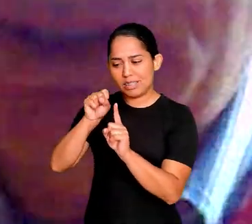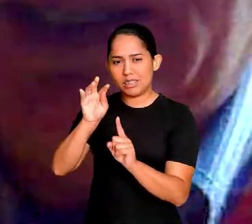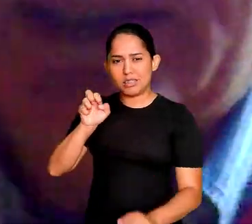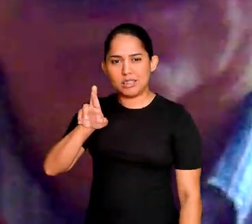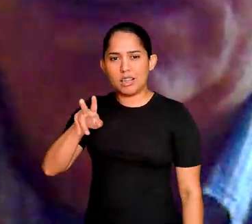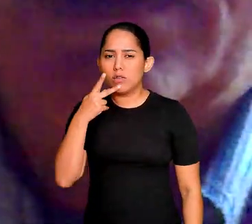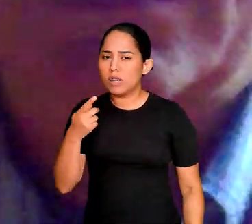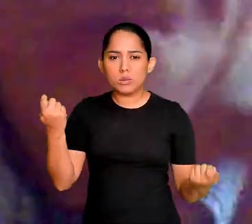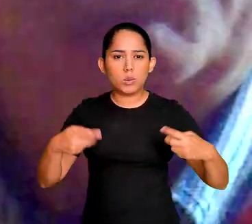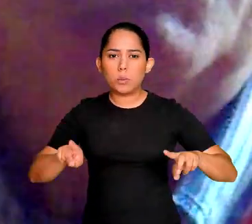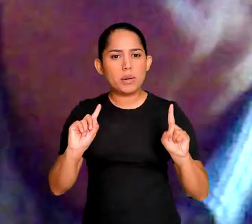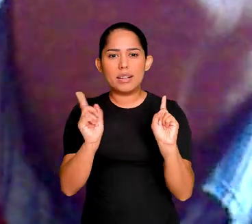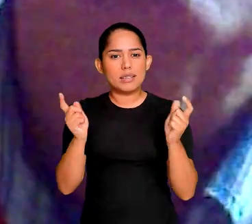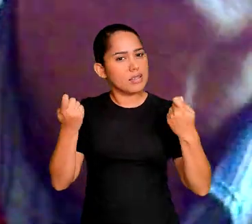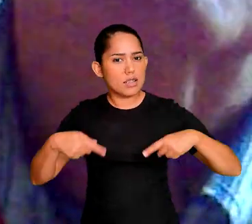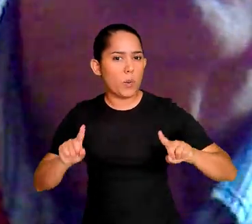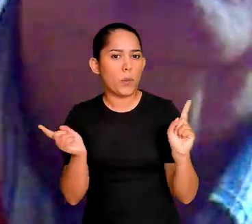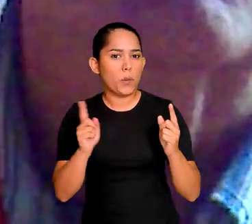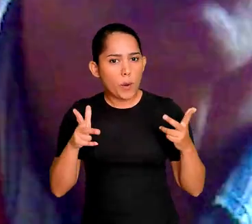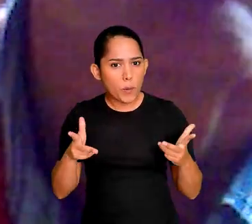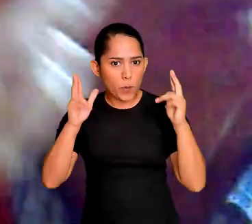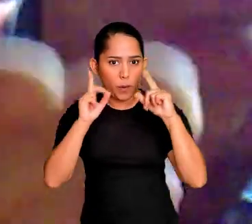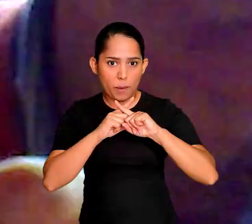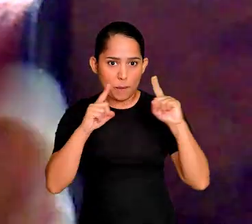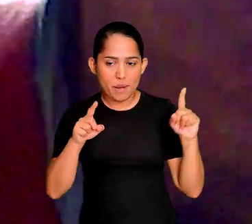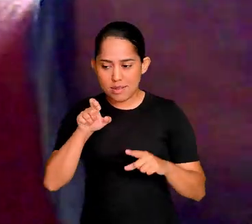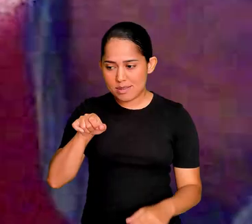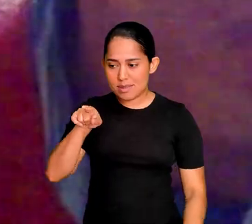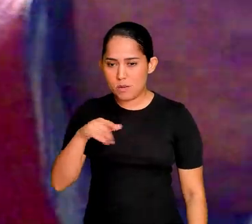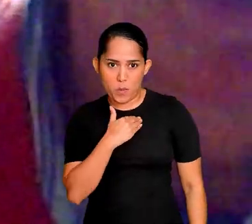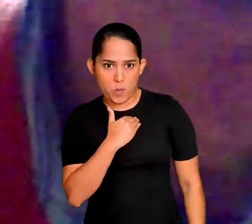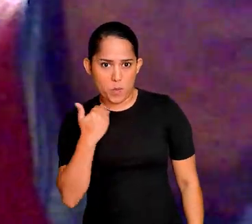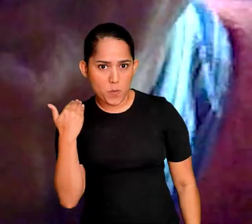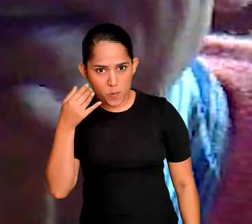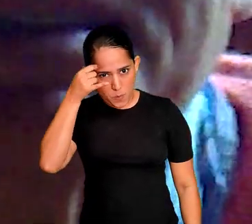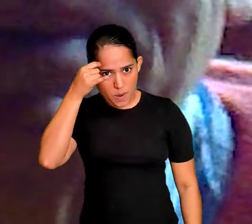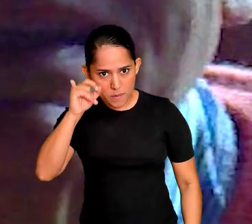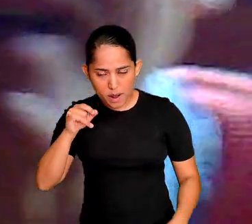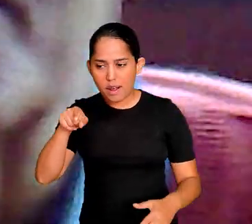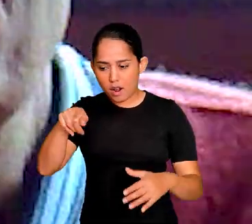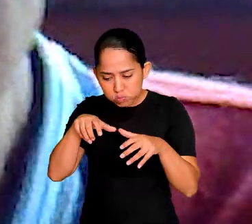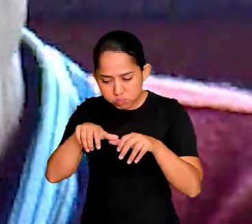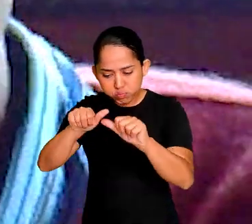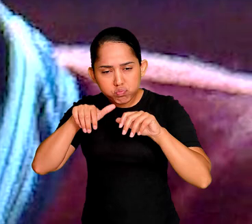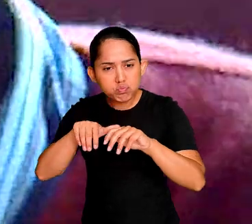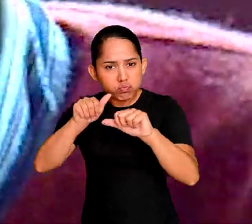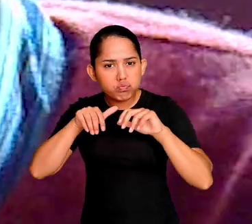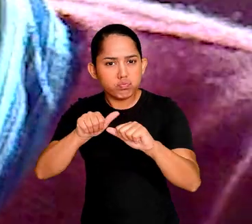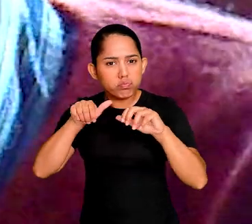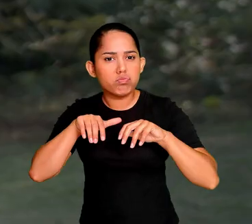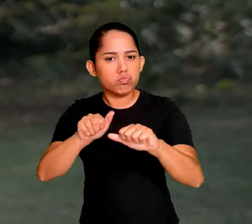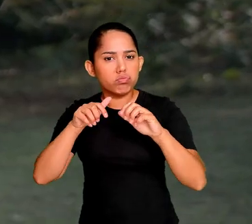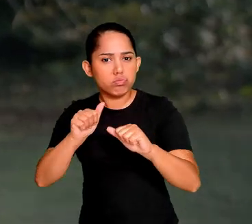precisa cortar as cornas, não? Mas com a vaca que morre, corta, enche de matéria e poi dinamizza, ed è